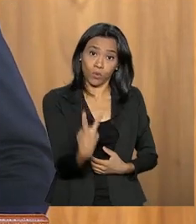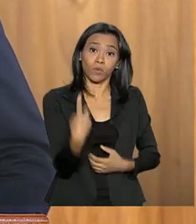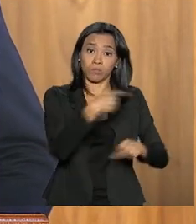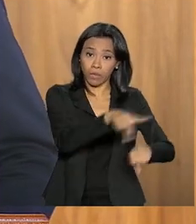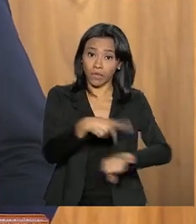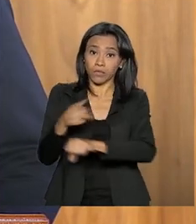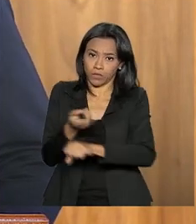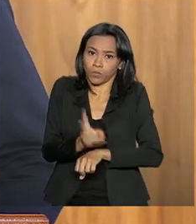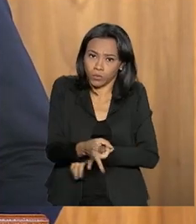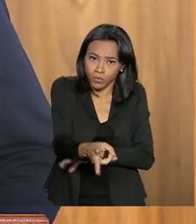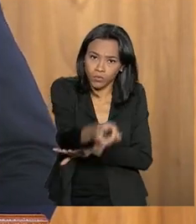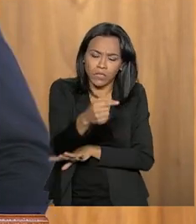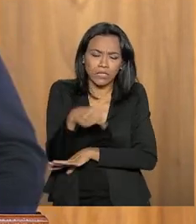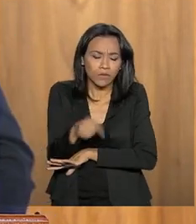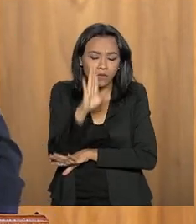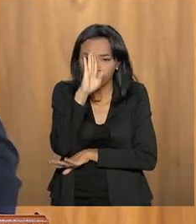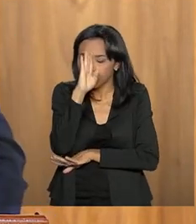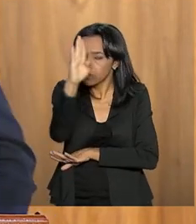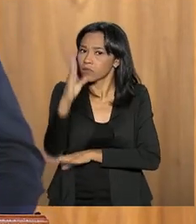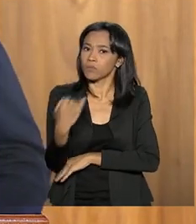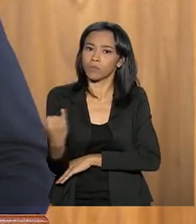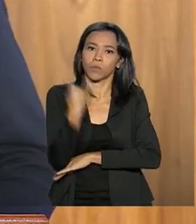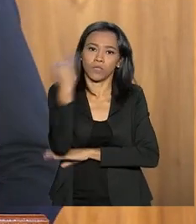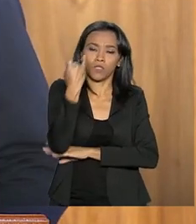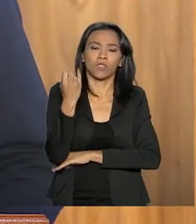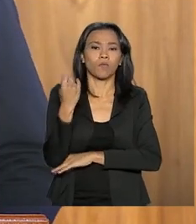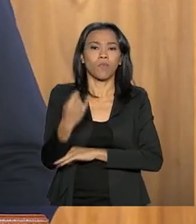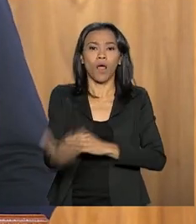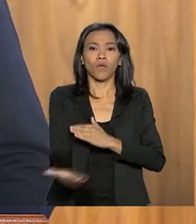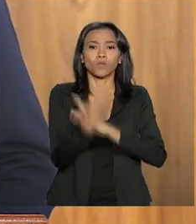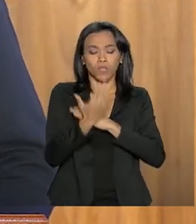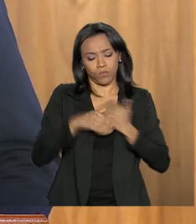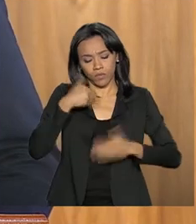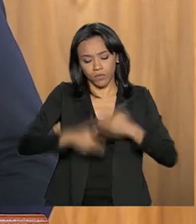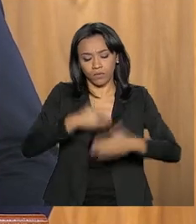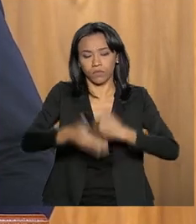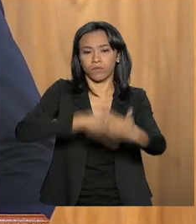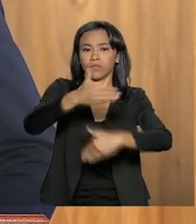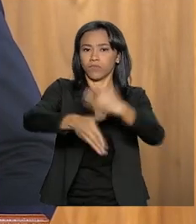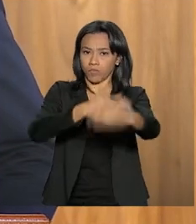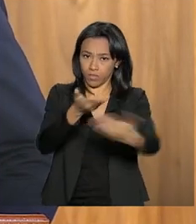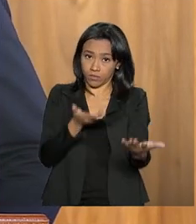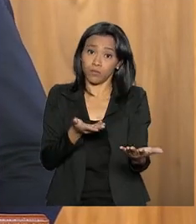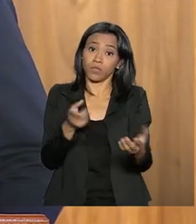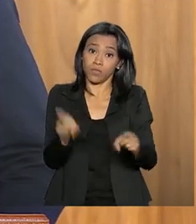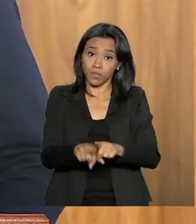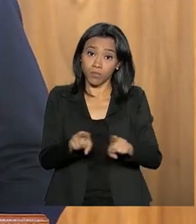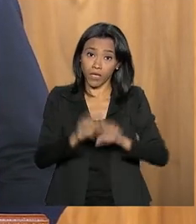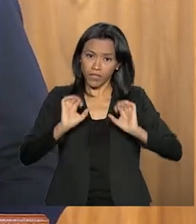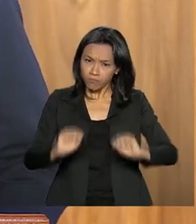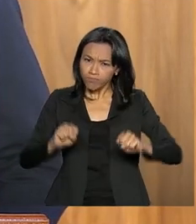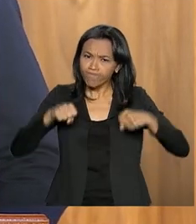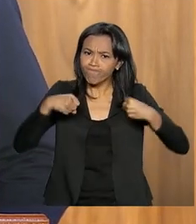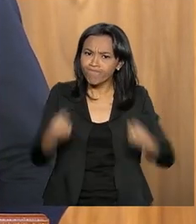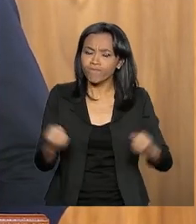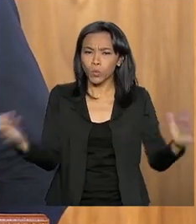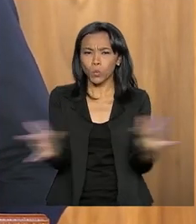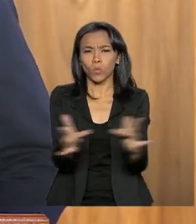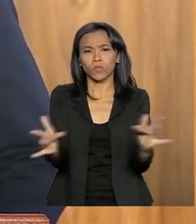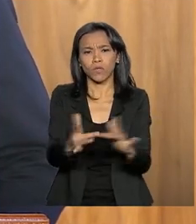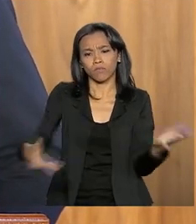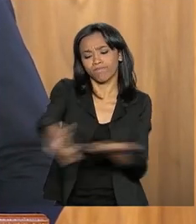adiante são fundamentais para o crescimento sustentado e para revigorar o intercâmbio